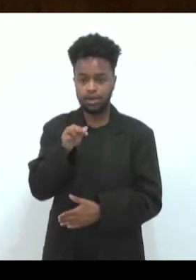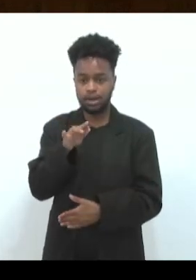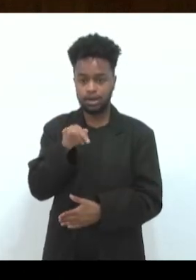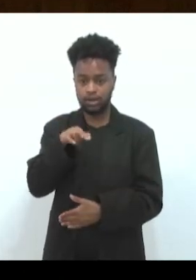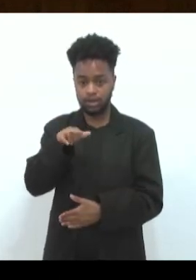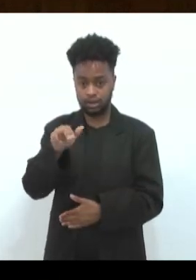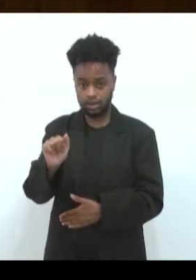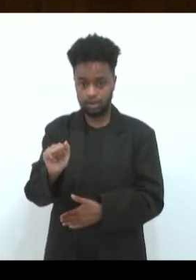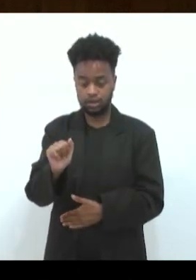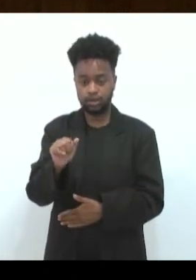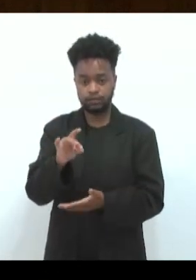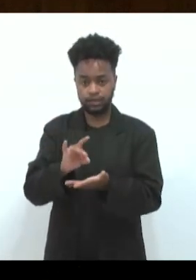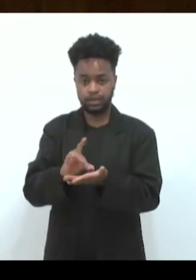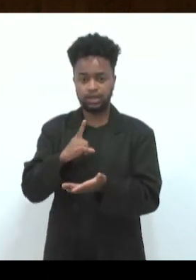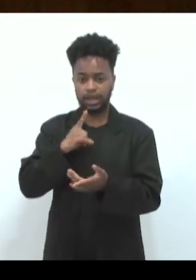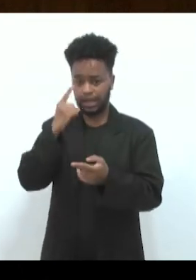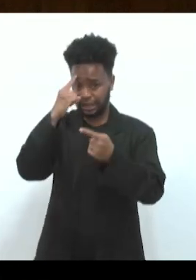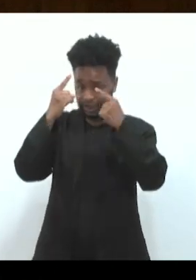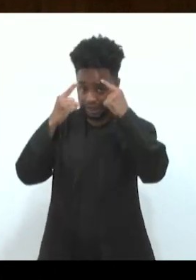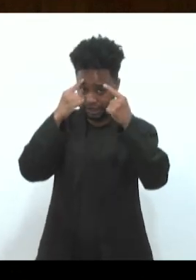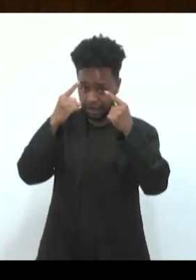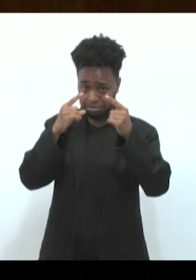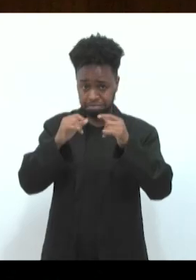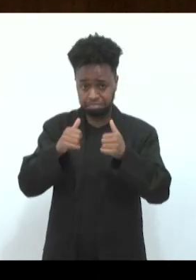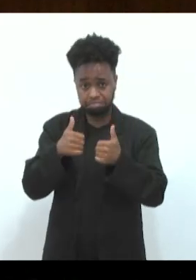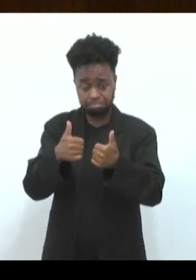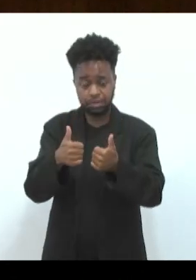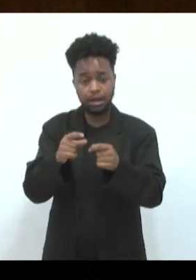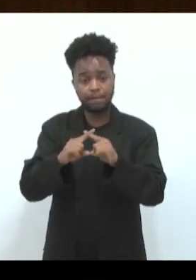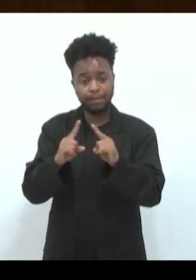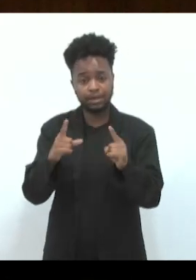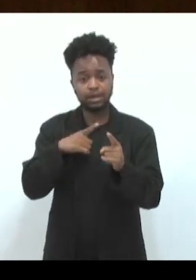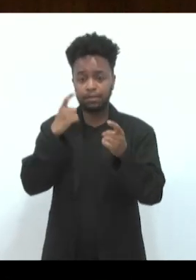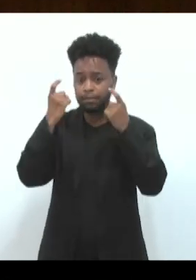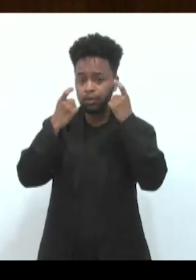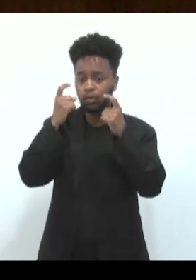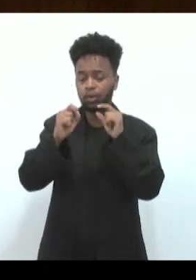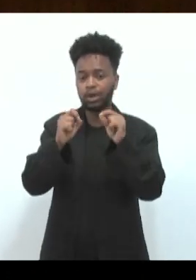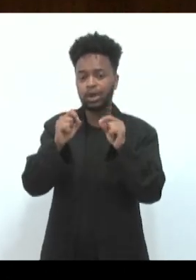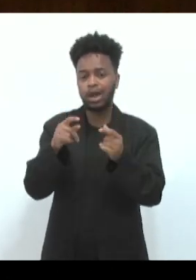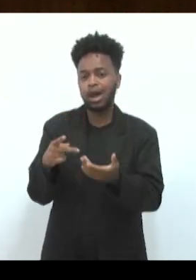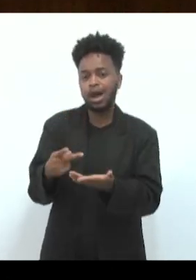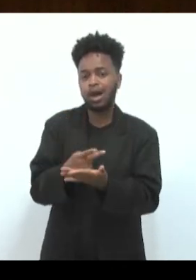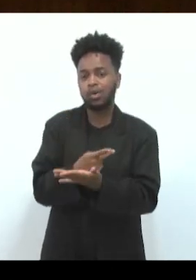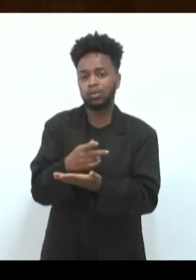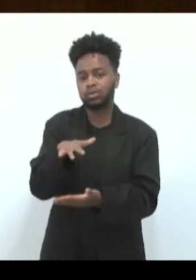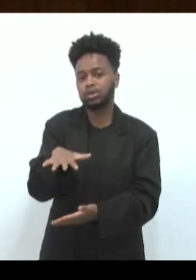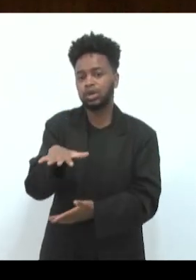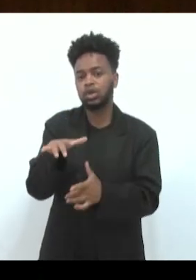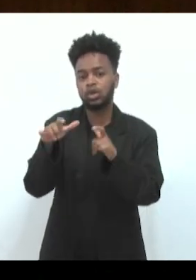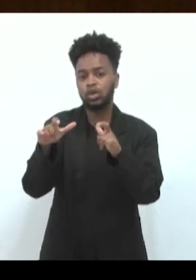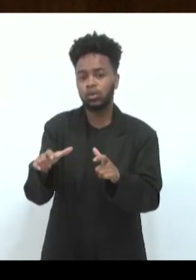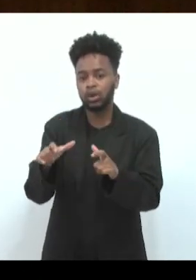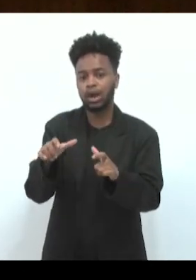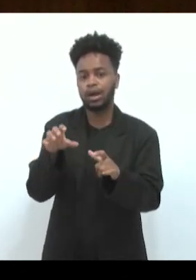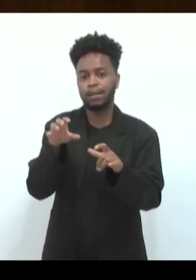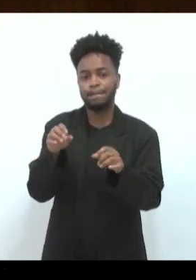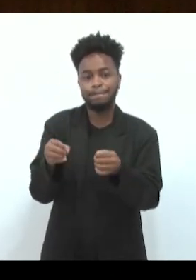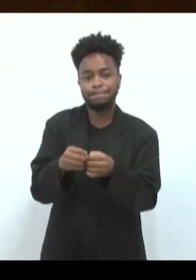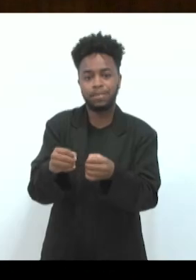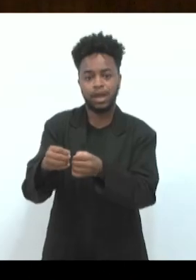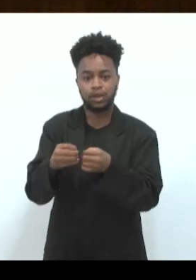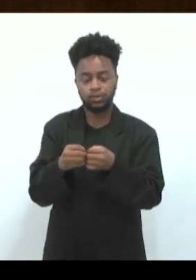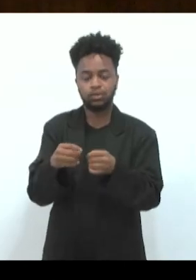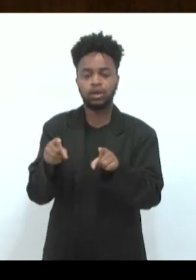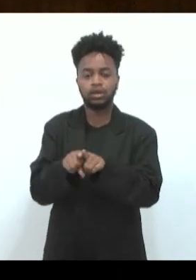MST, ela tem ideias amplas, mas ela se preocupa que elas aconteçam no terreno, na região, que as